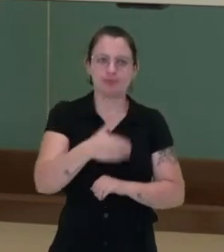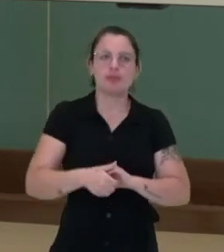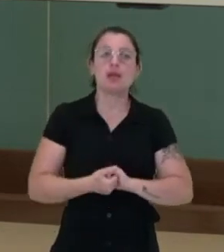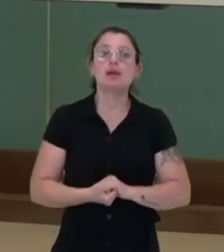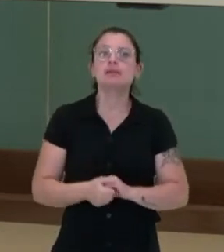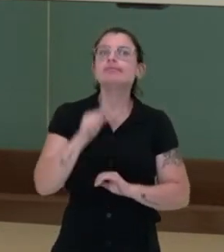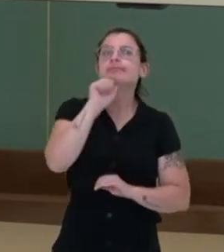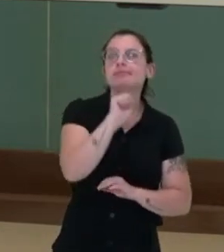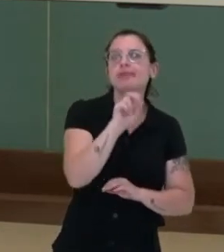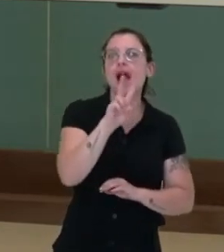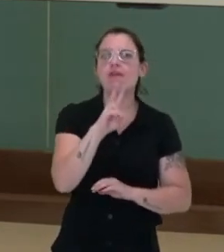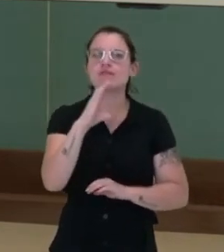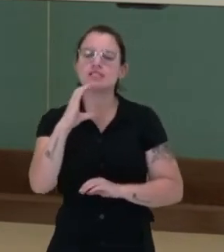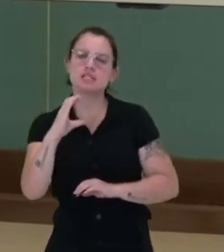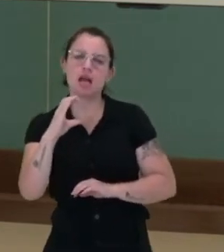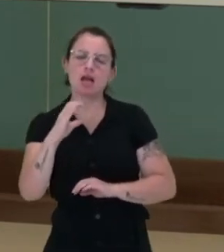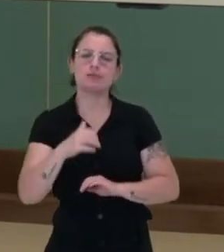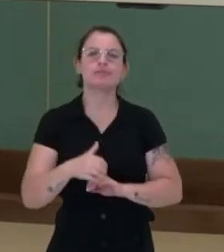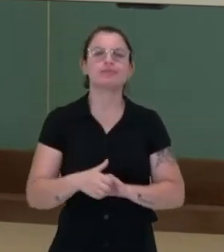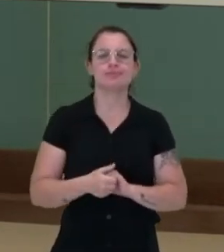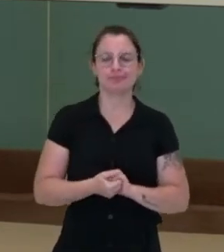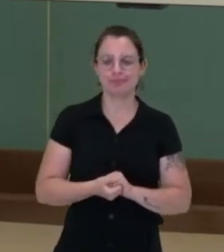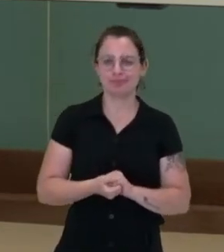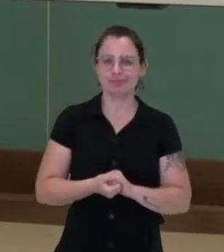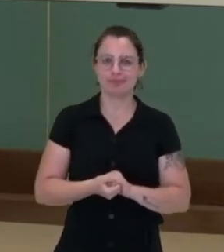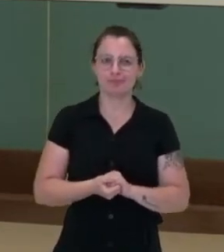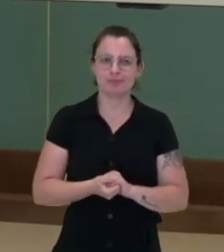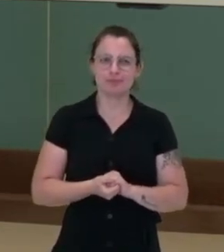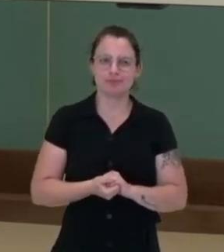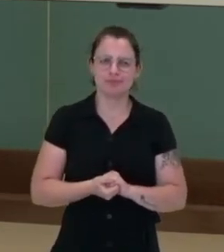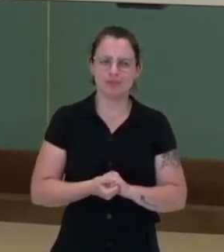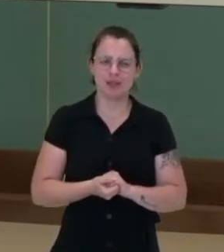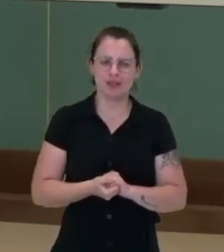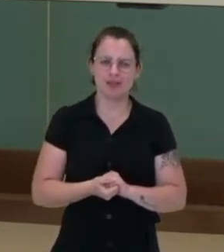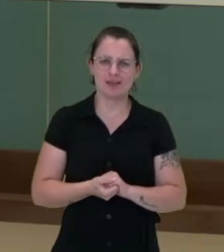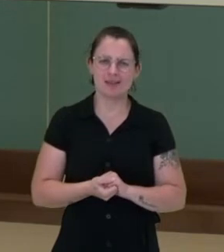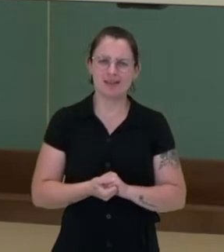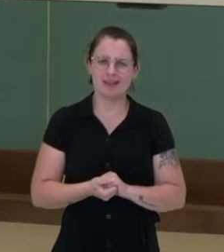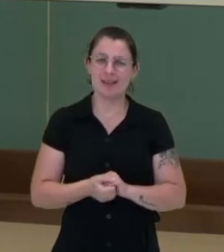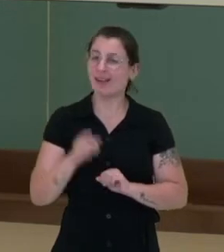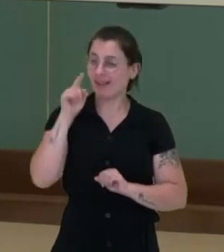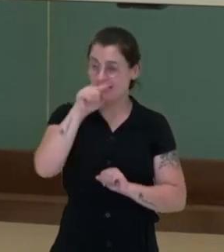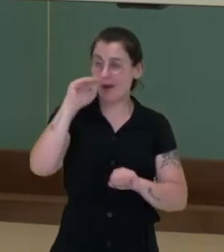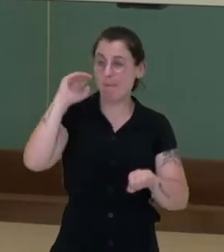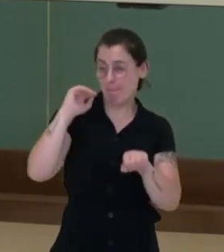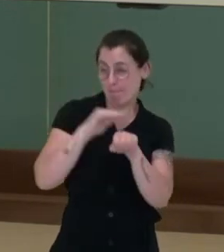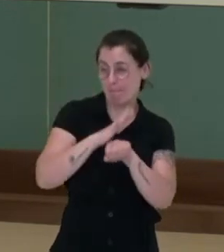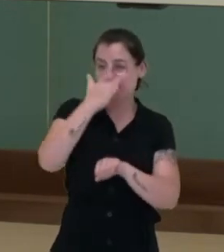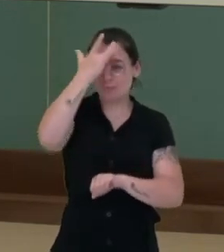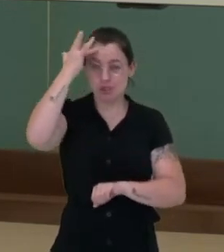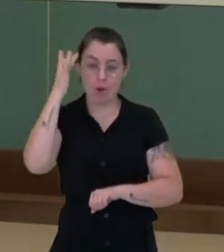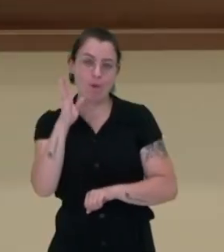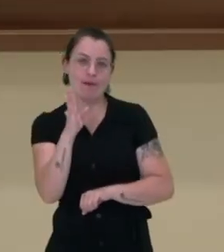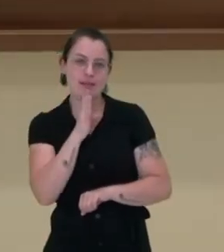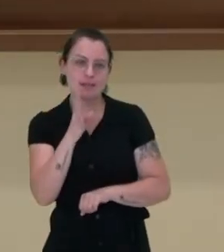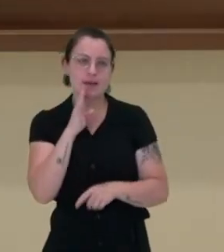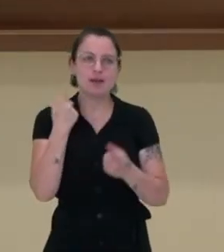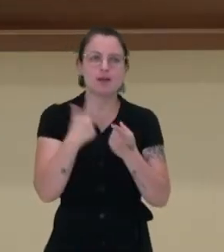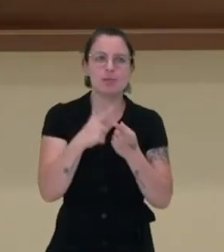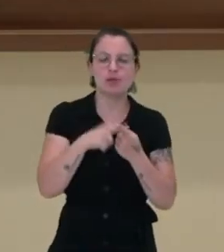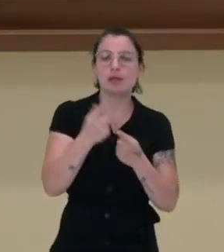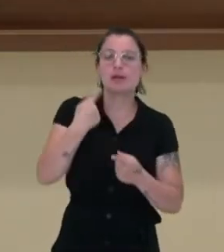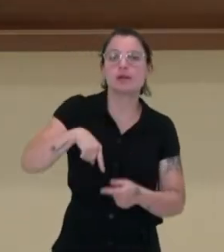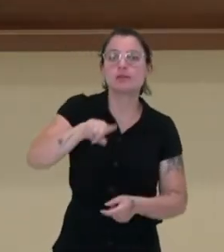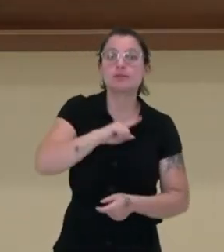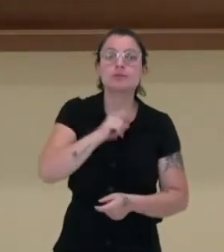E o acidente vascular cerebral, o AVC. Talvez esse é o mais conhecido das pessoas, porque a gente